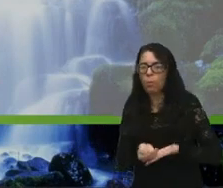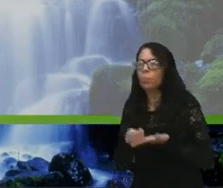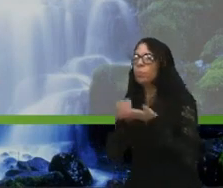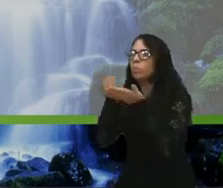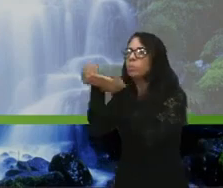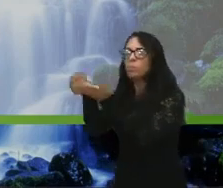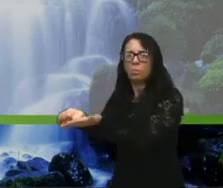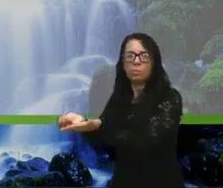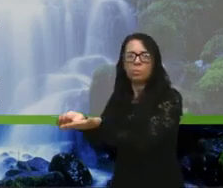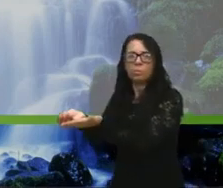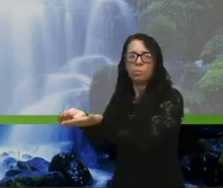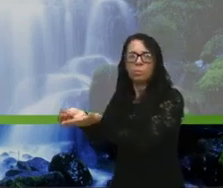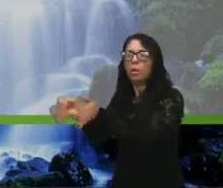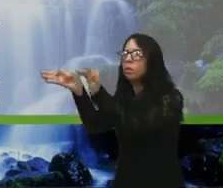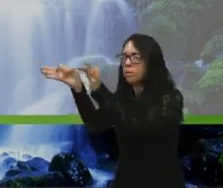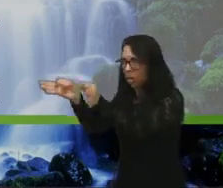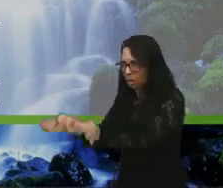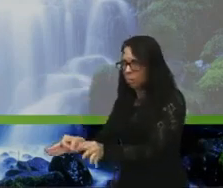Mas Ananias e Safira